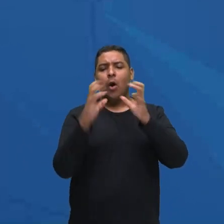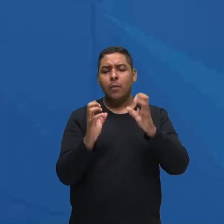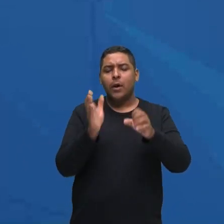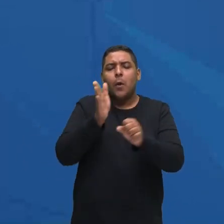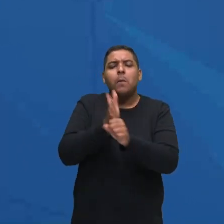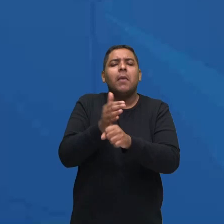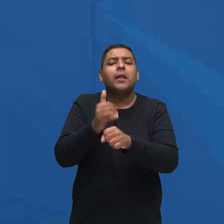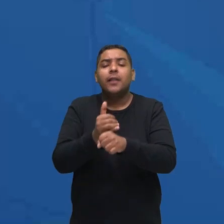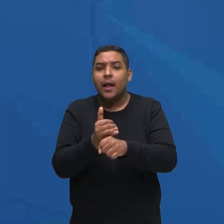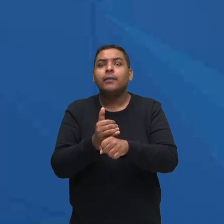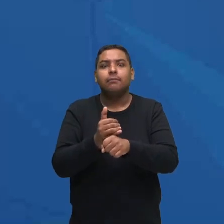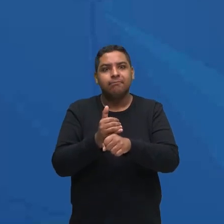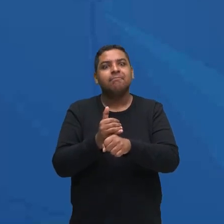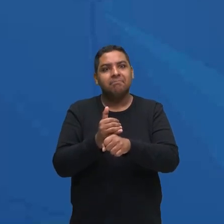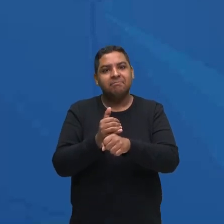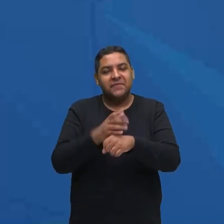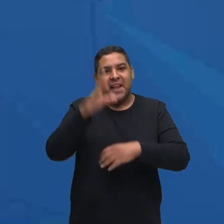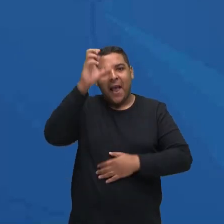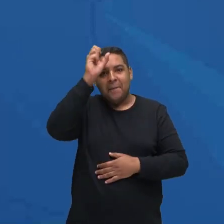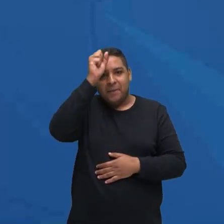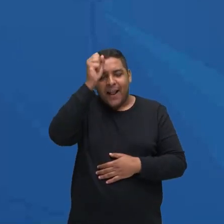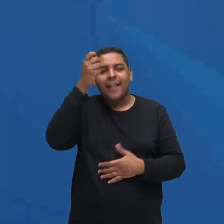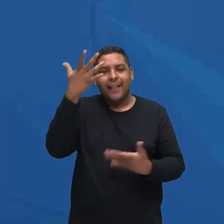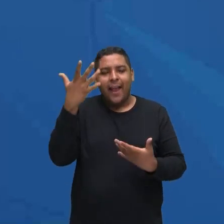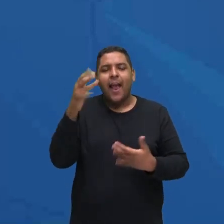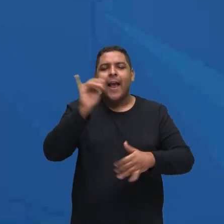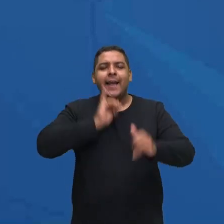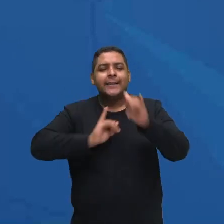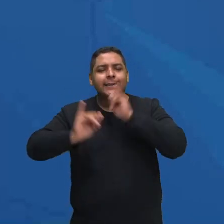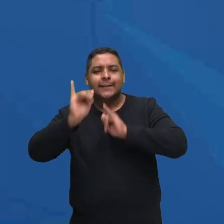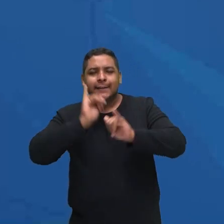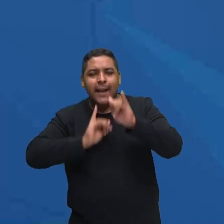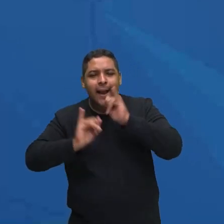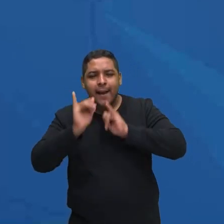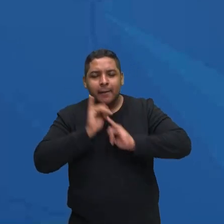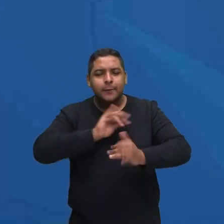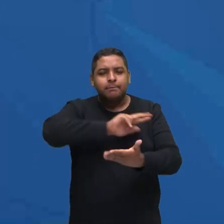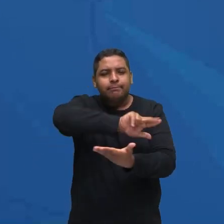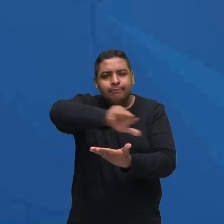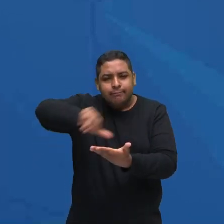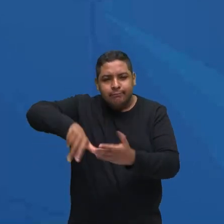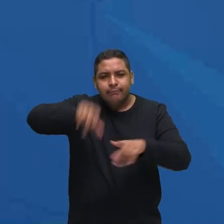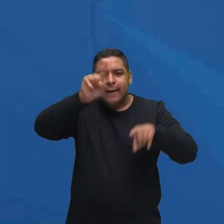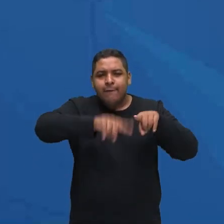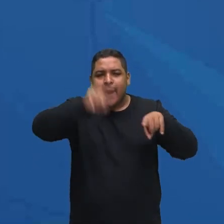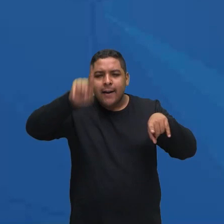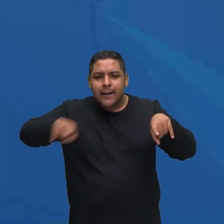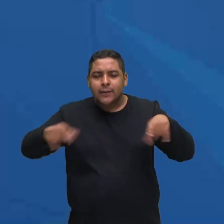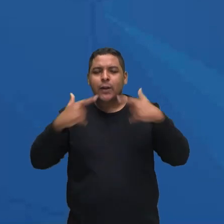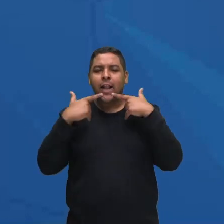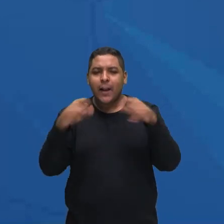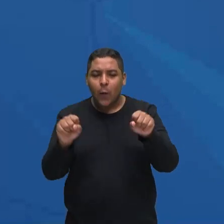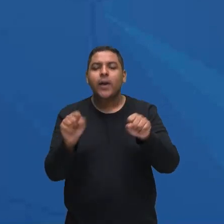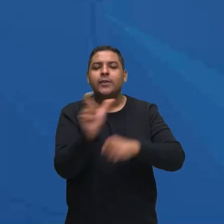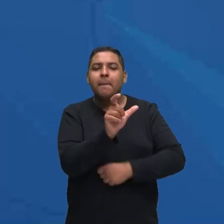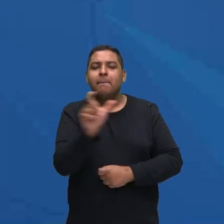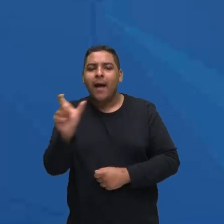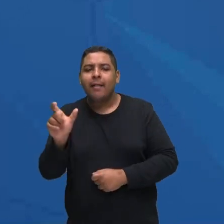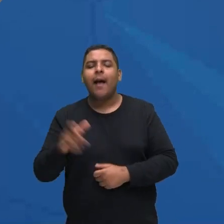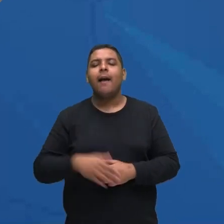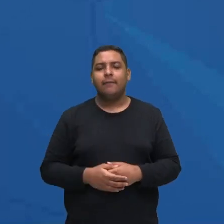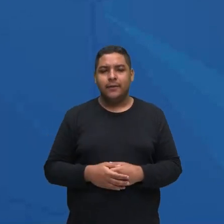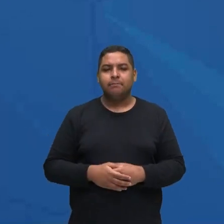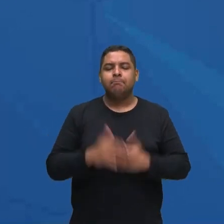né? Vamos aprender um pouquinho de alguns exemplos aí de variações linguísticas de termos, de palavras, né, que são